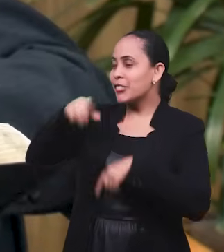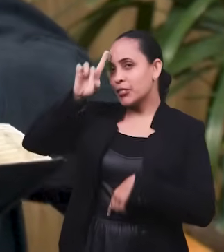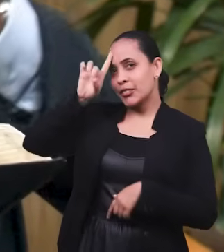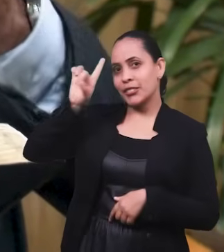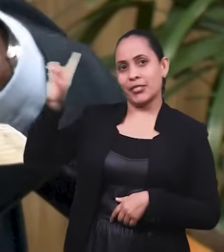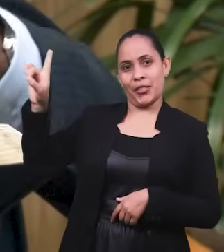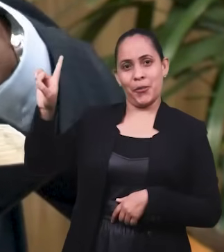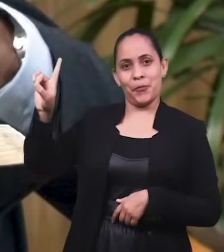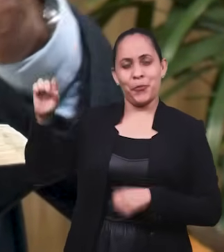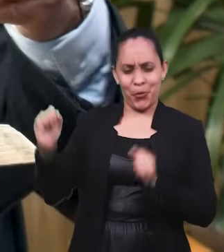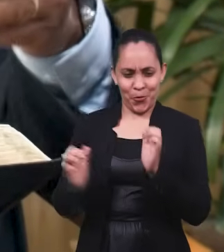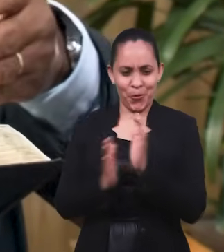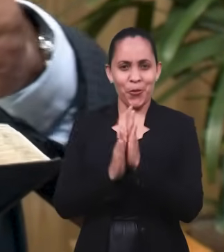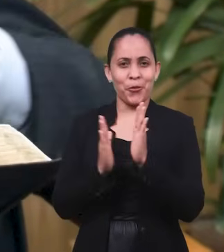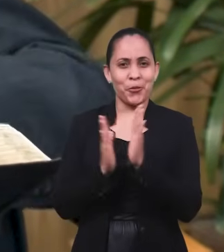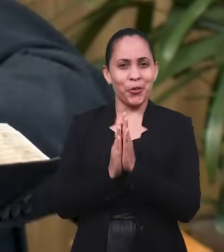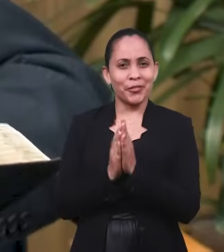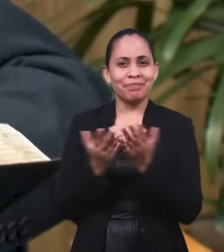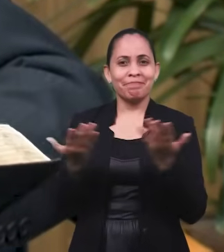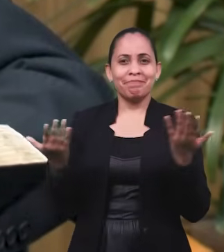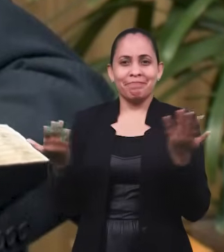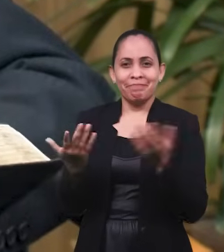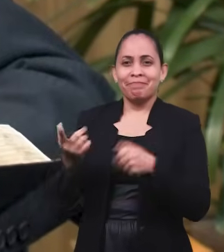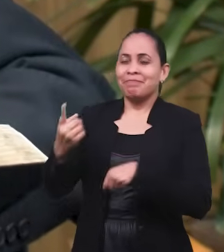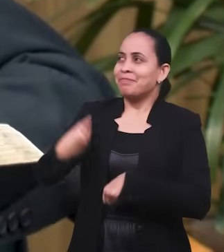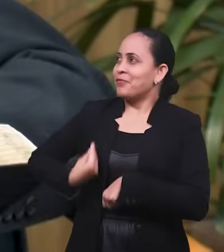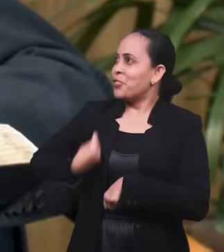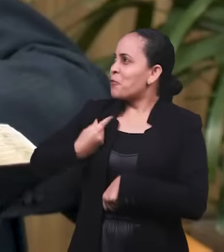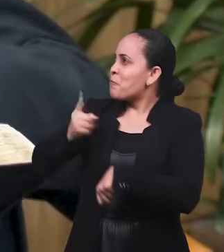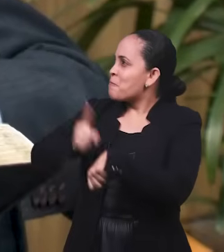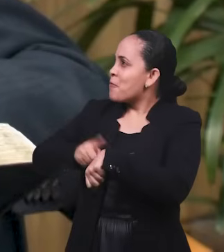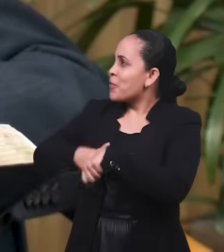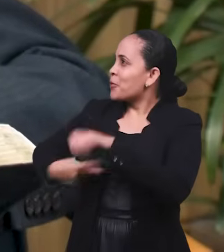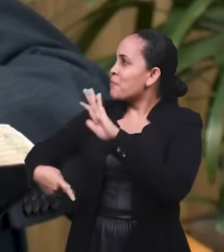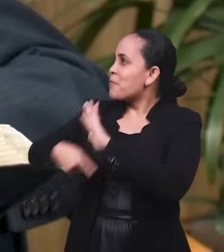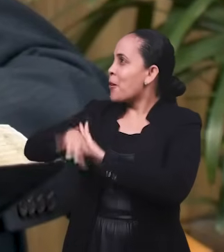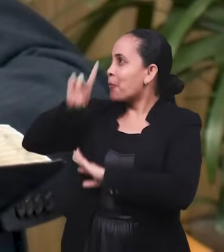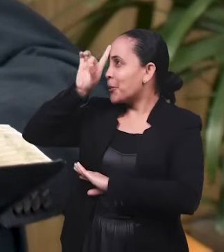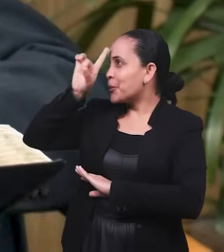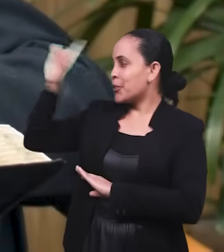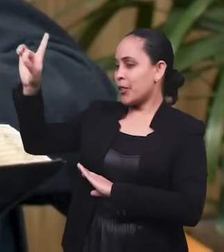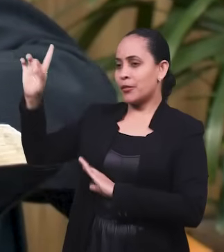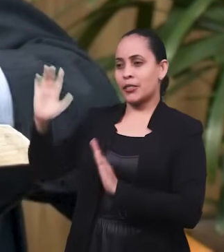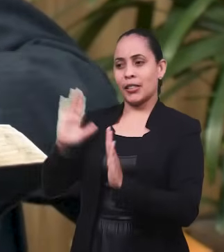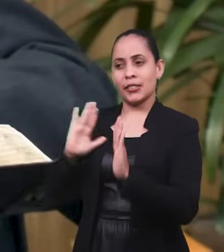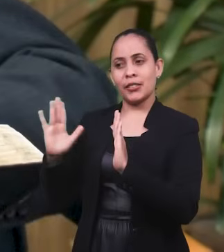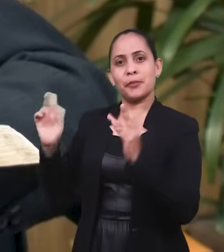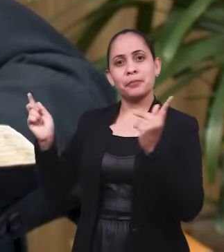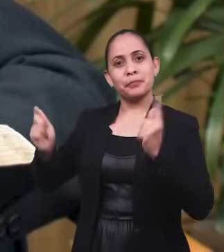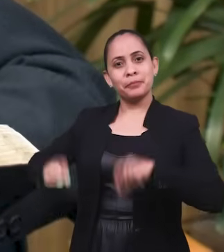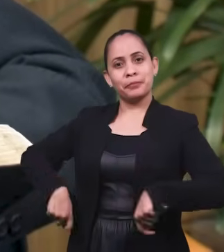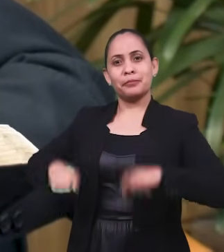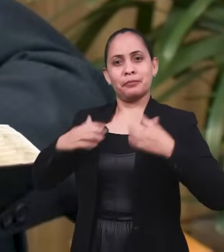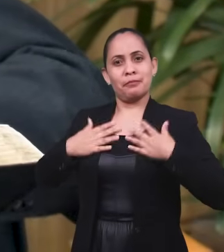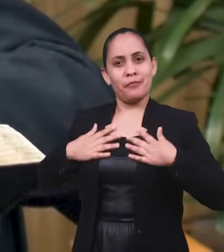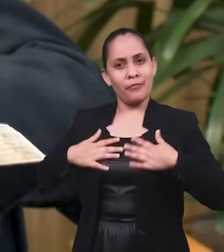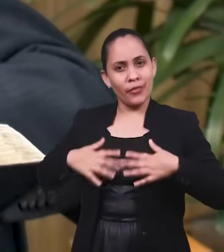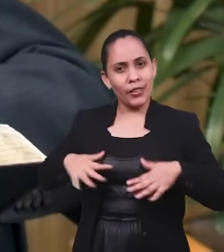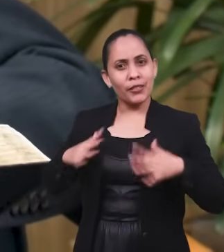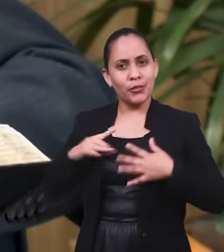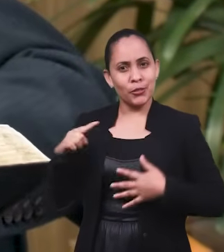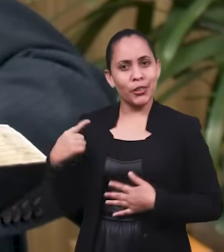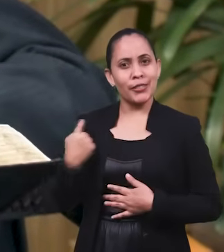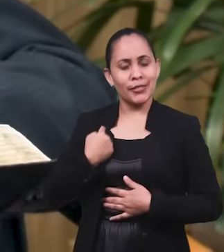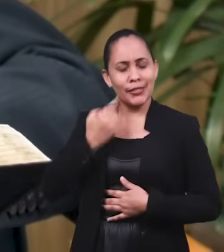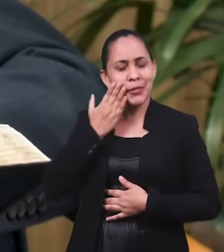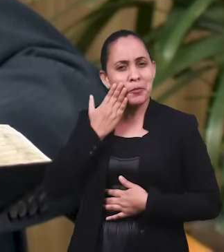que diz assim, entrei no tempo de Deus. Né? Então, quando a gente entra nesse tempo, a gente descansa. A gente sabe